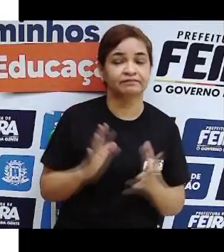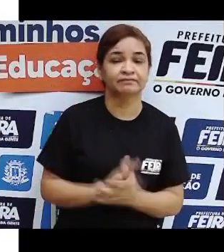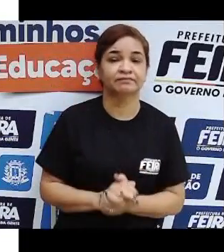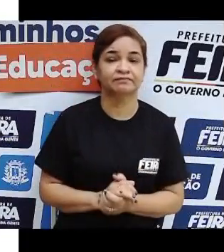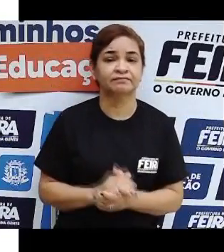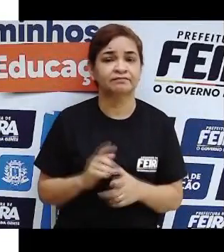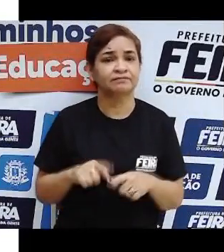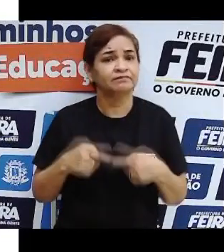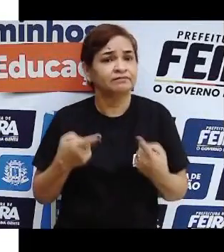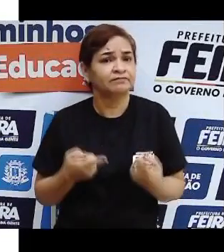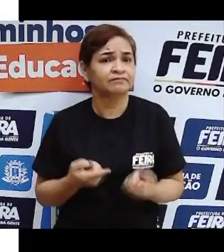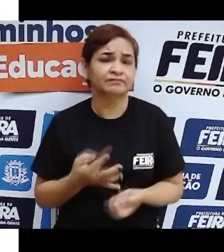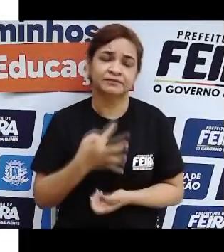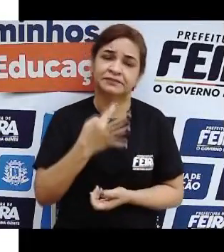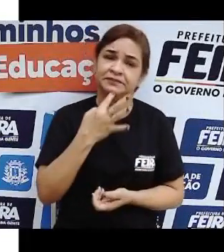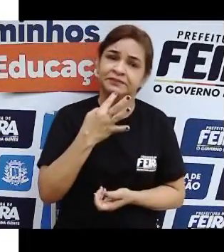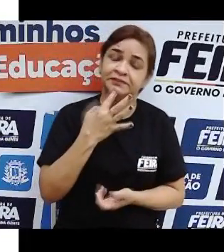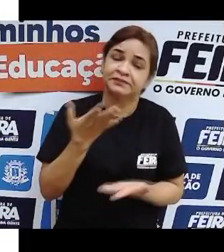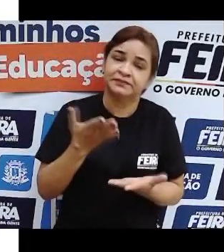mais conhecimento,